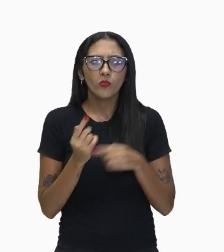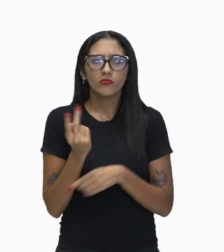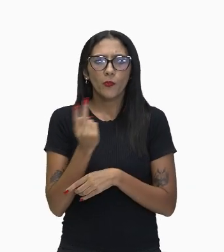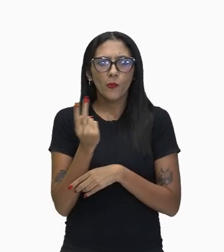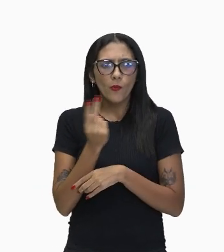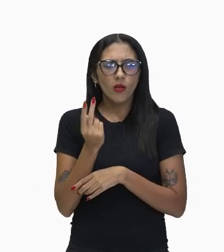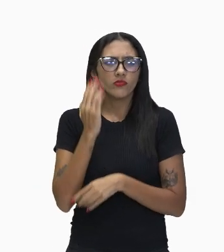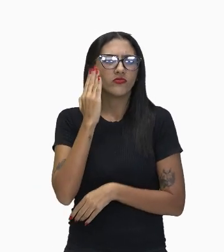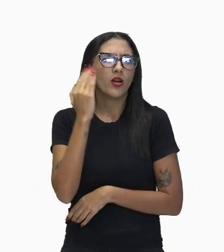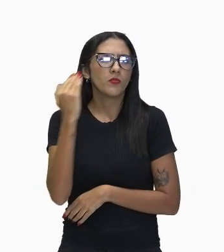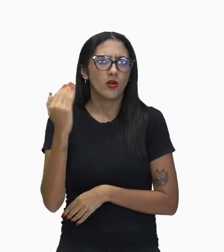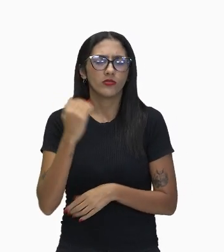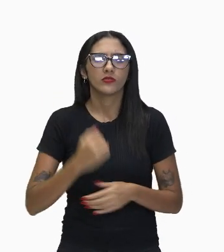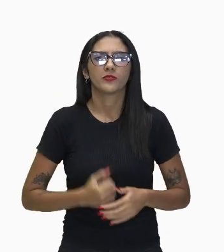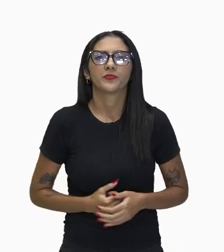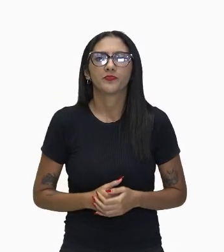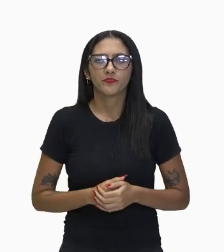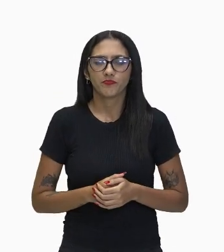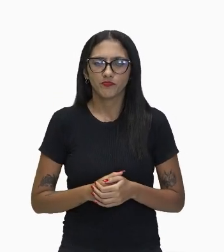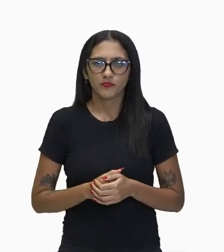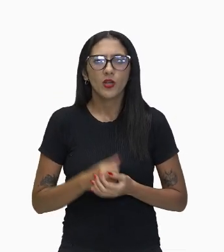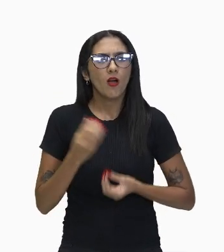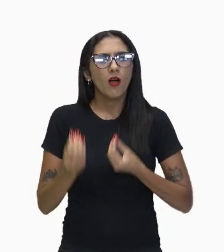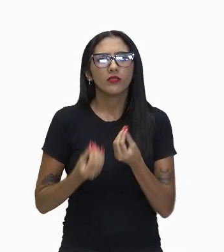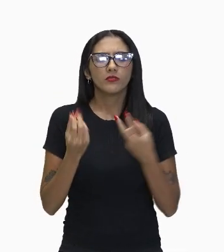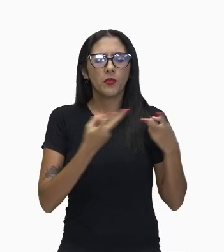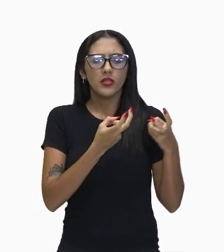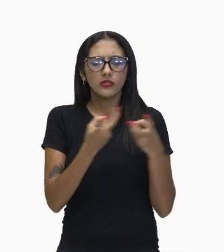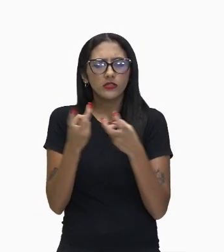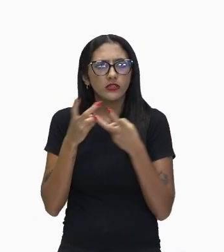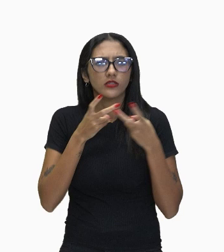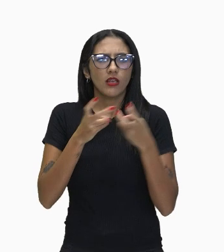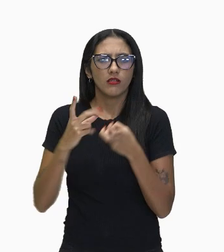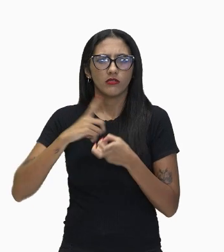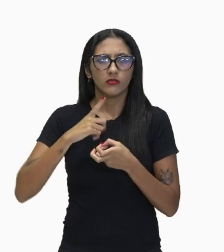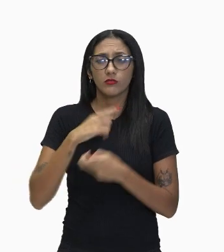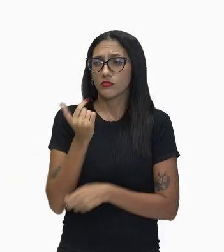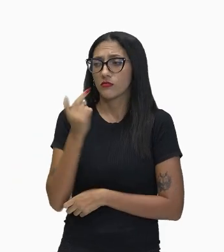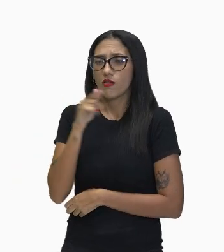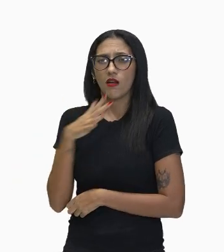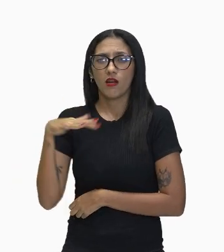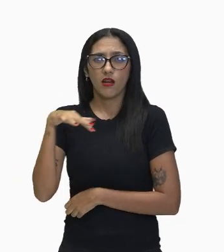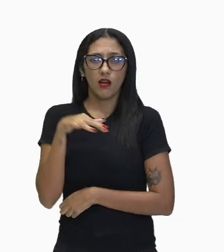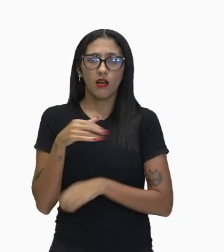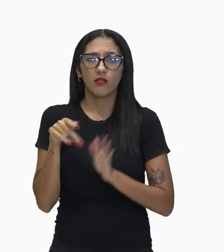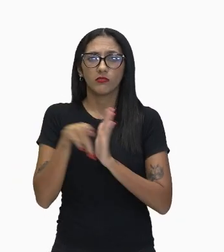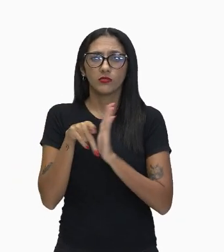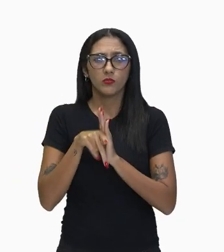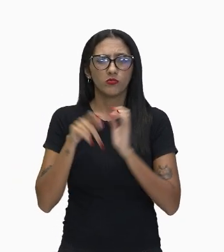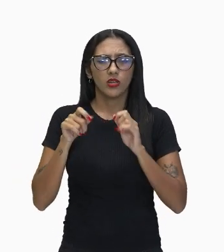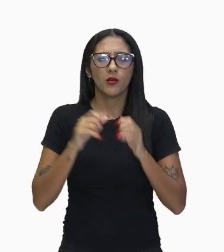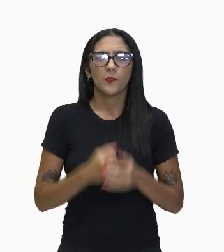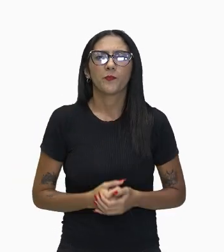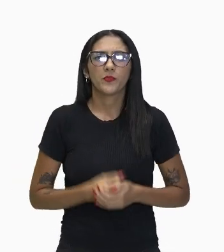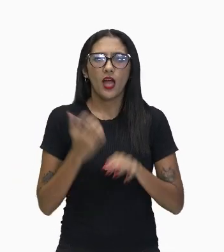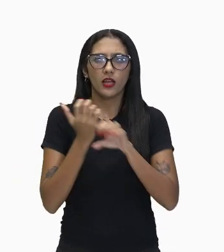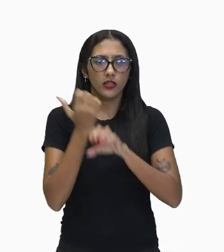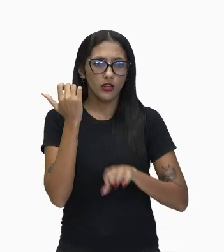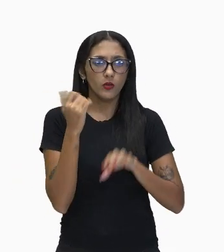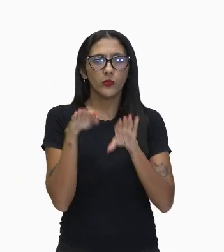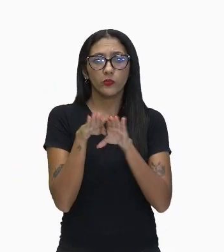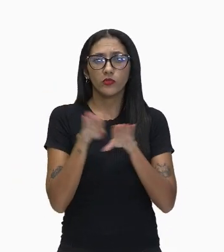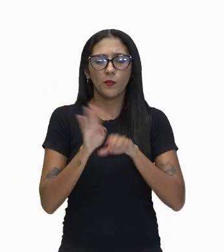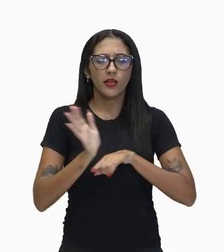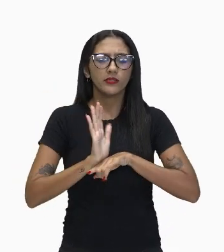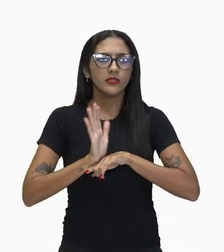Guiomar Novaes. Seus resultados se estenderam às outras áreas, como a arquitetura e o cinema, e